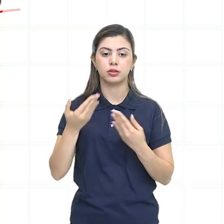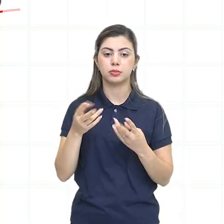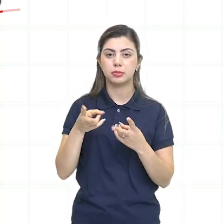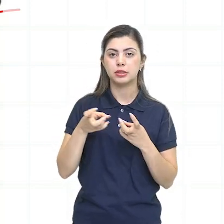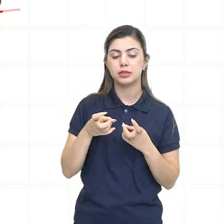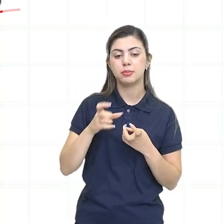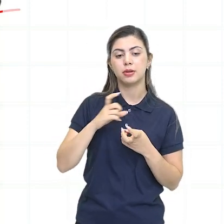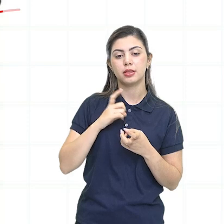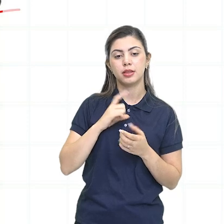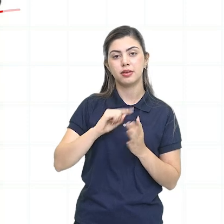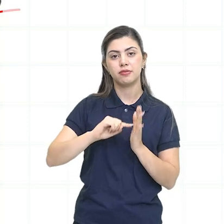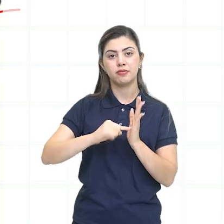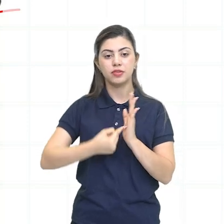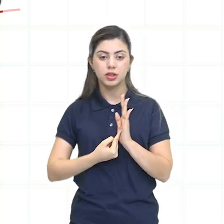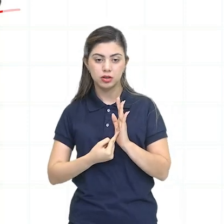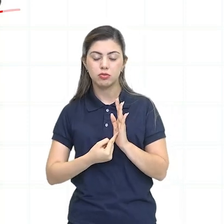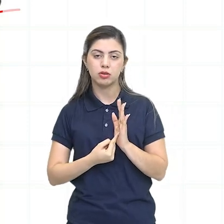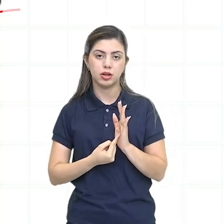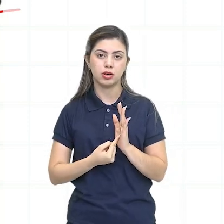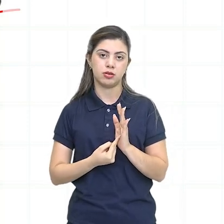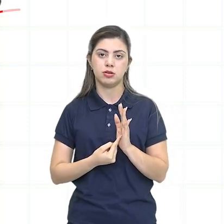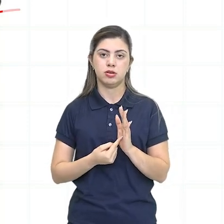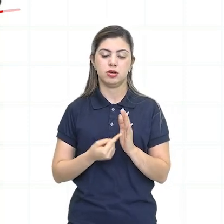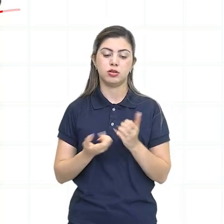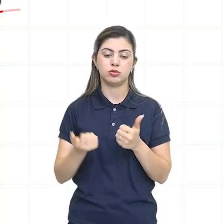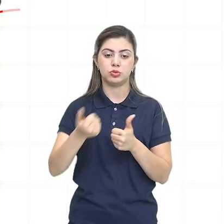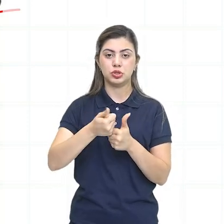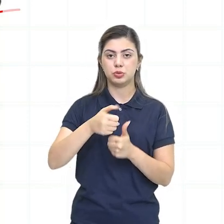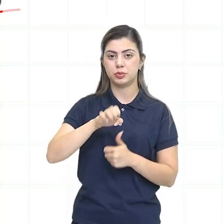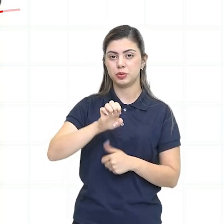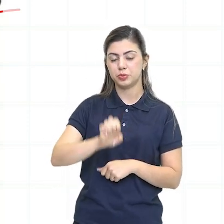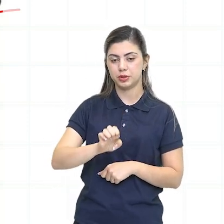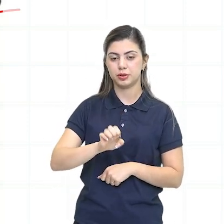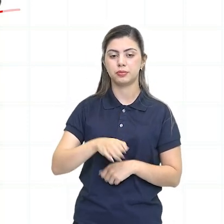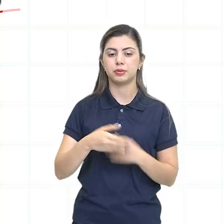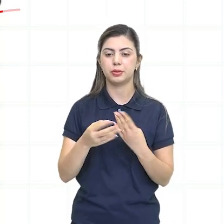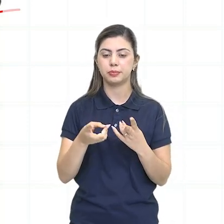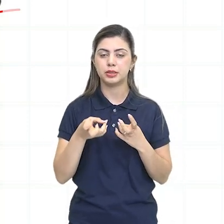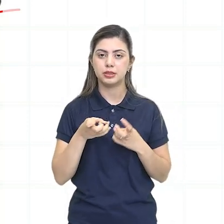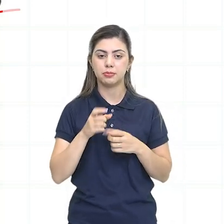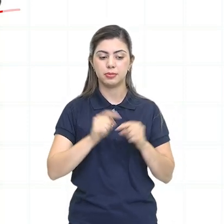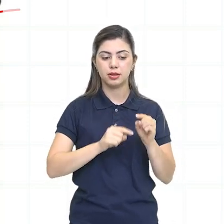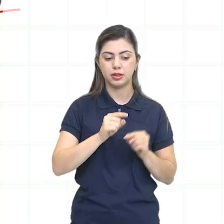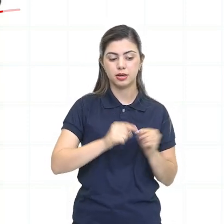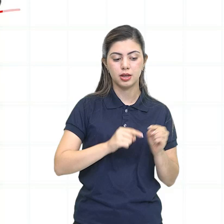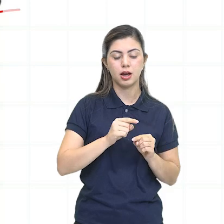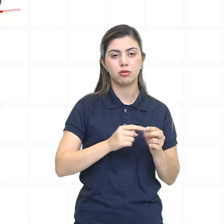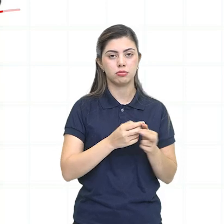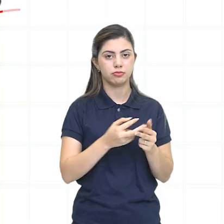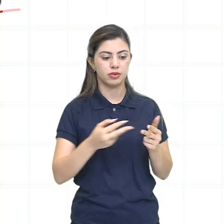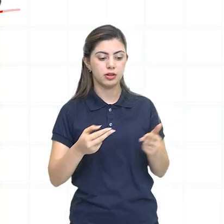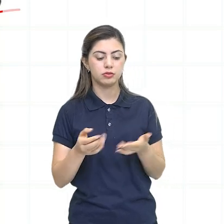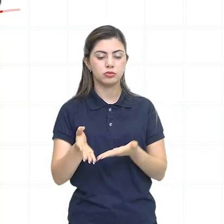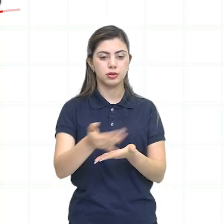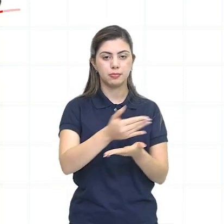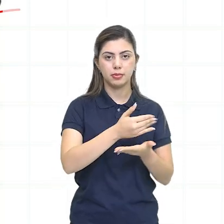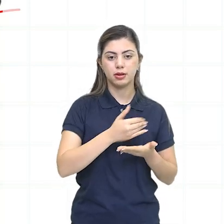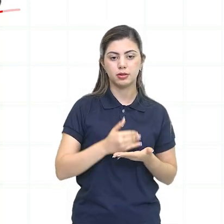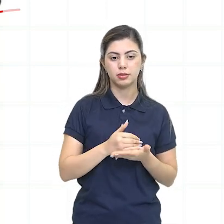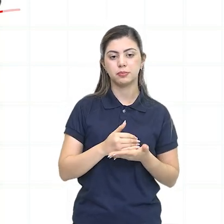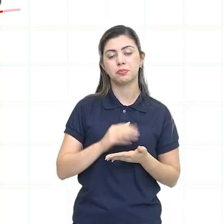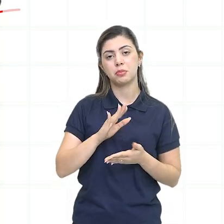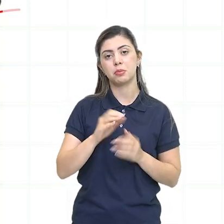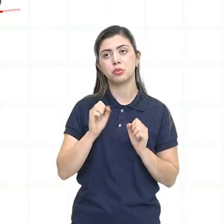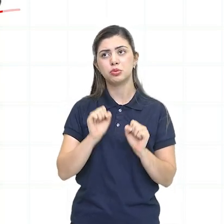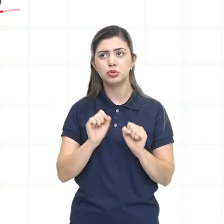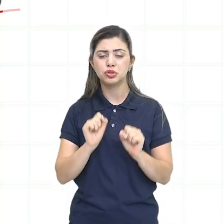né? Então, e açúcar. Veja que eu separei os ingredientes através de vírgula. Eu poderia também tirar esse e